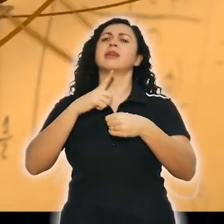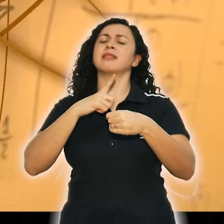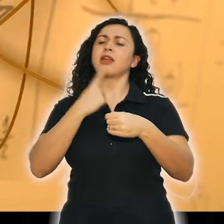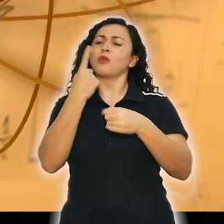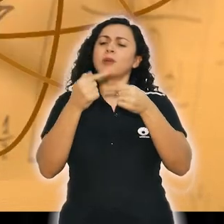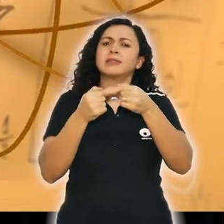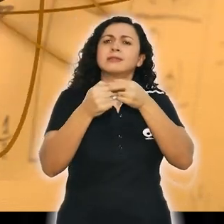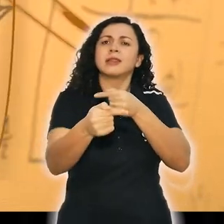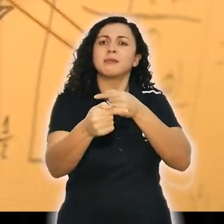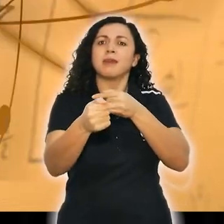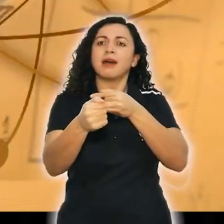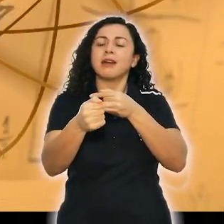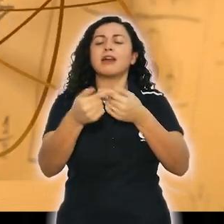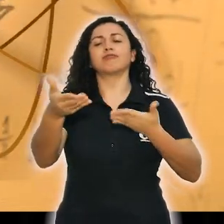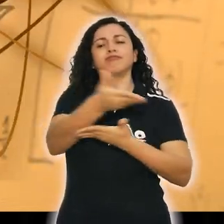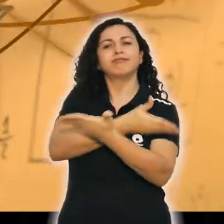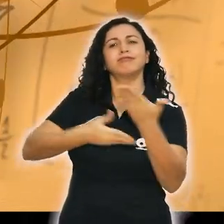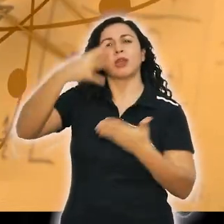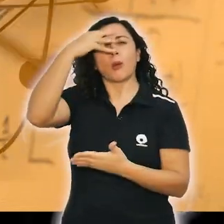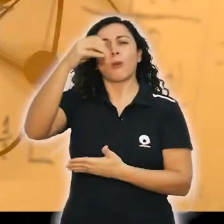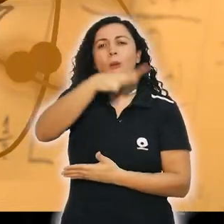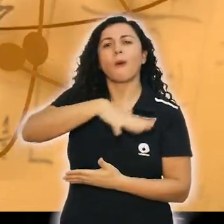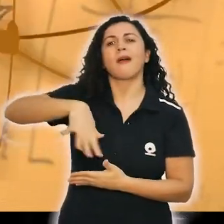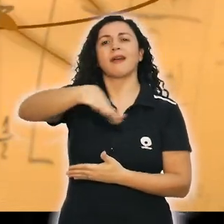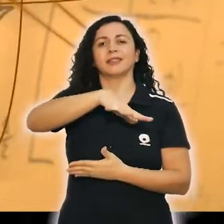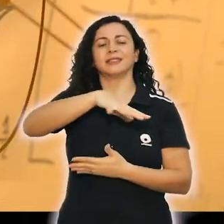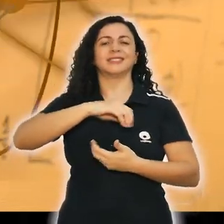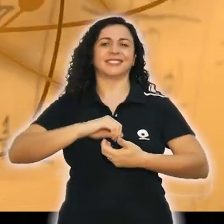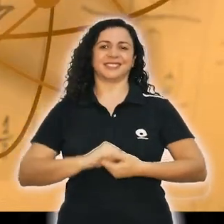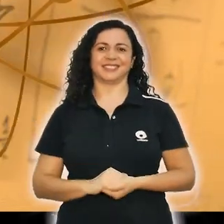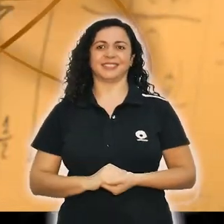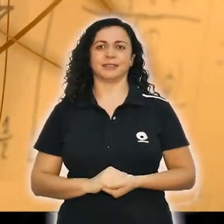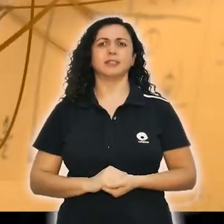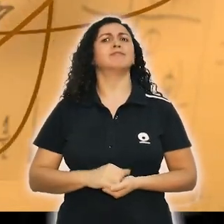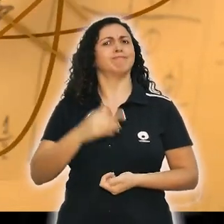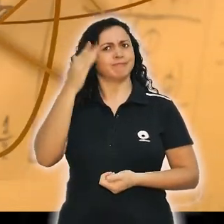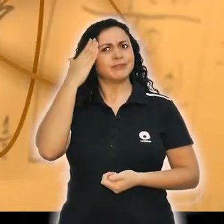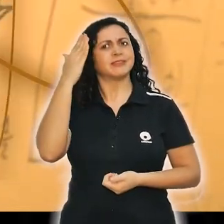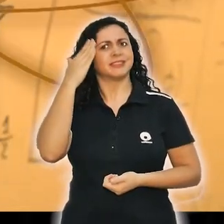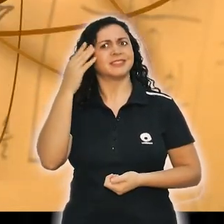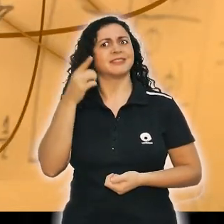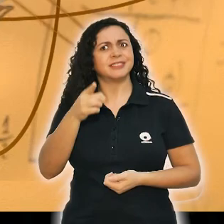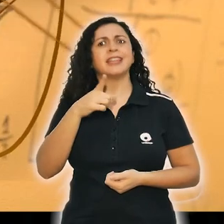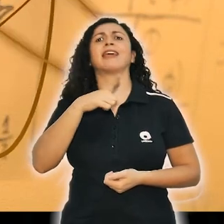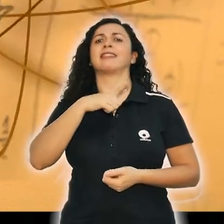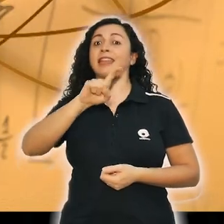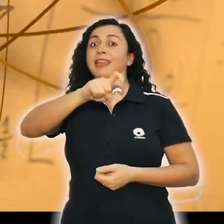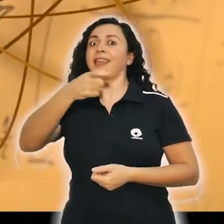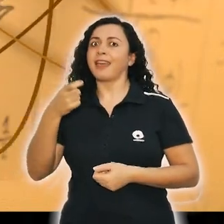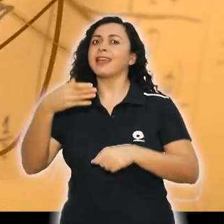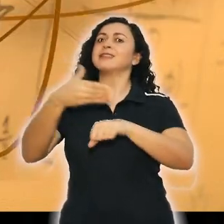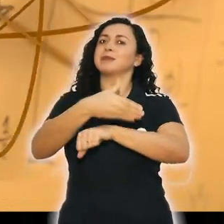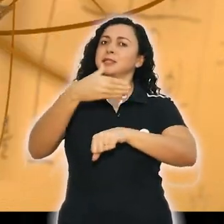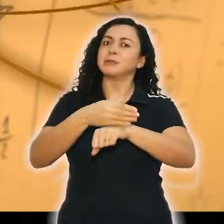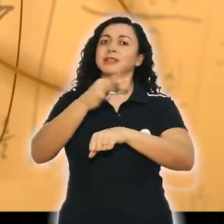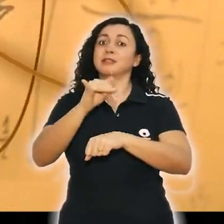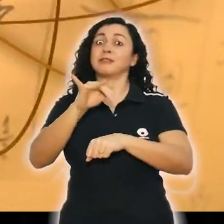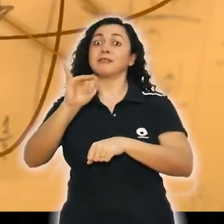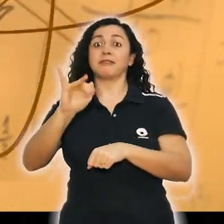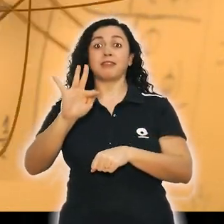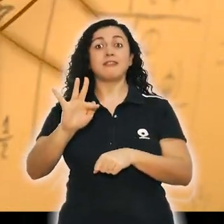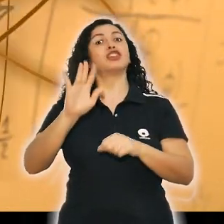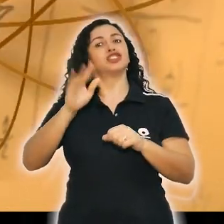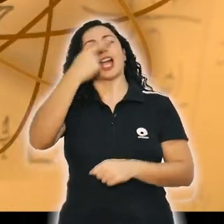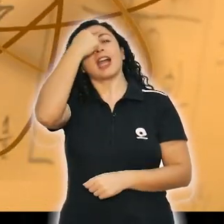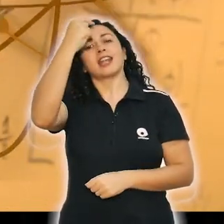uma semana para compartilhar conhecimentos da área. E acreditem, tem ex-participante do FIF na graduação